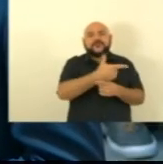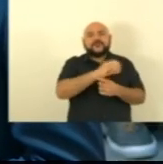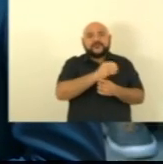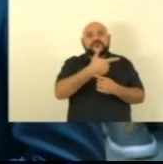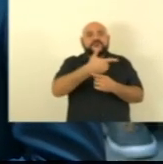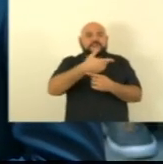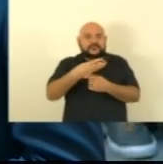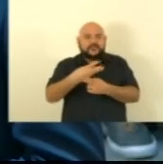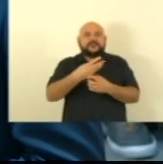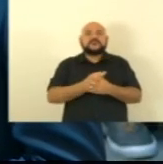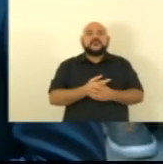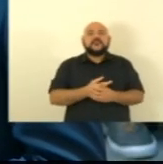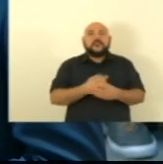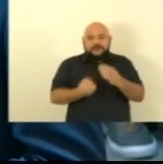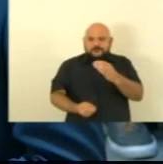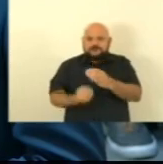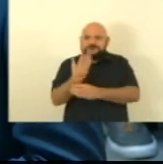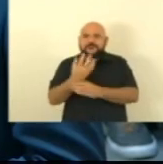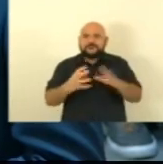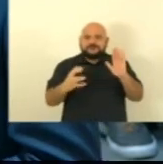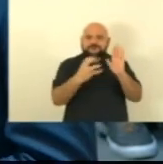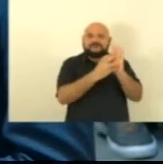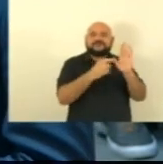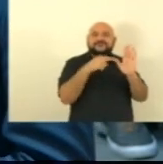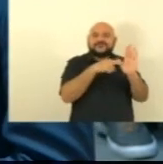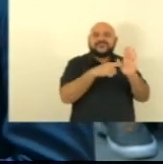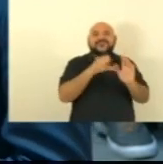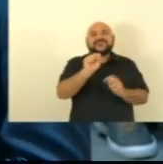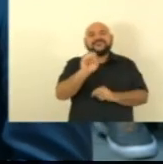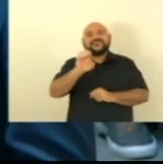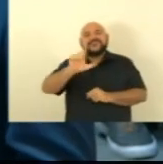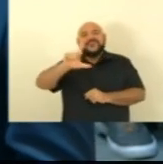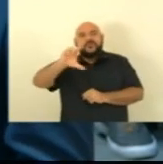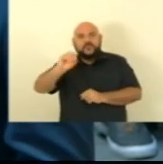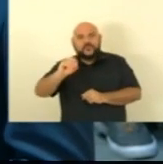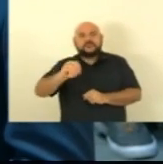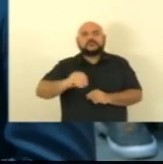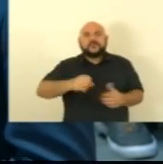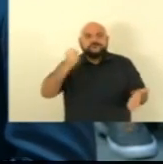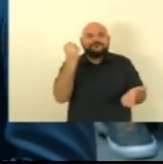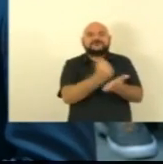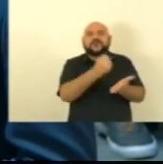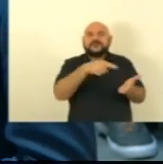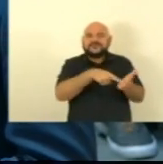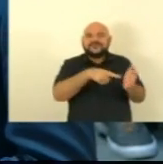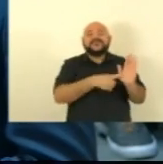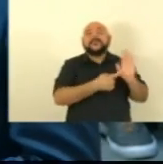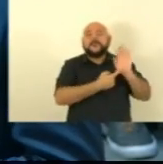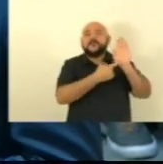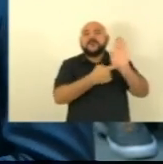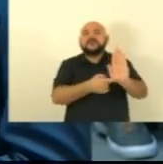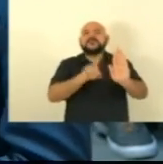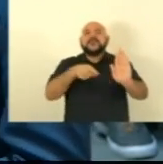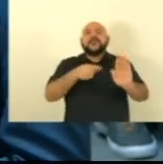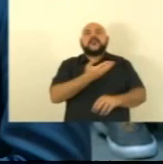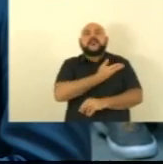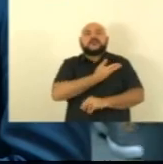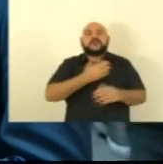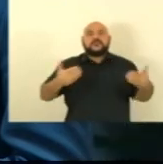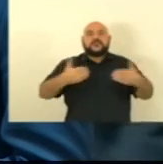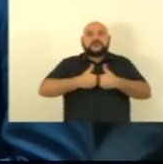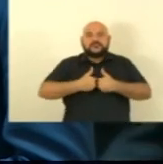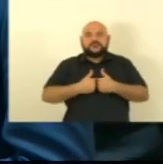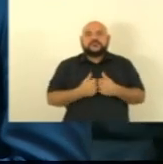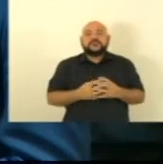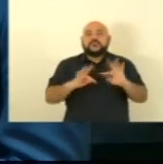sobre a criação do selo Empresa Amiga dos Autistas do Estado do Espírito Santo. Avoquei a matéria da sessão passada, pedi prazo e devolvo com o parecer